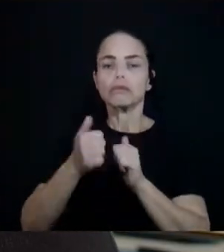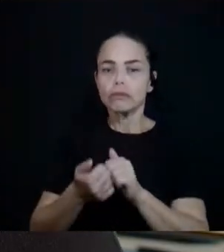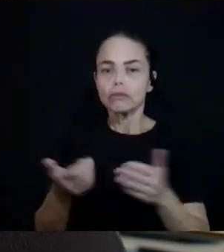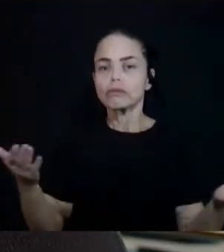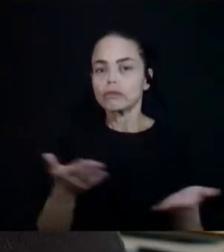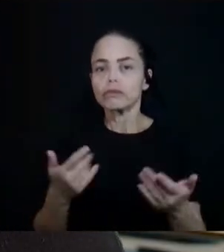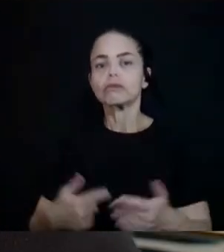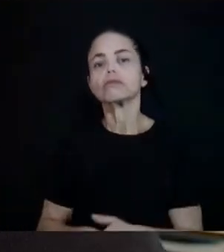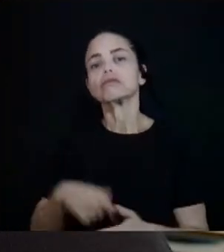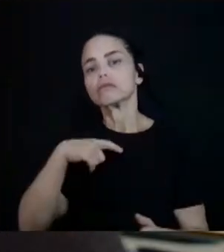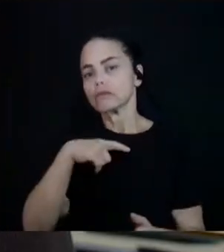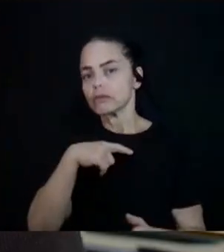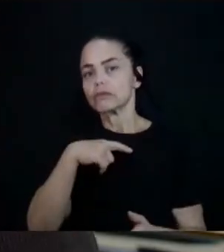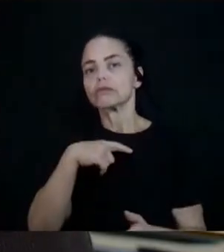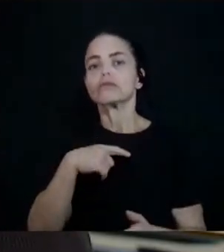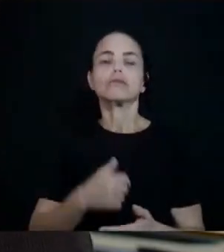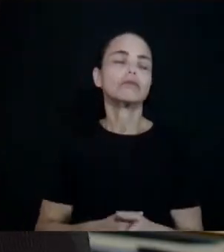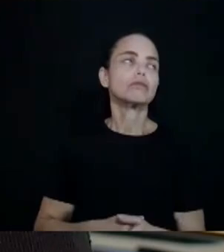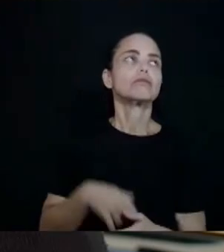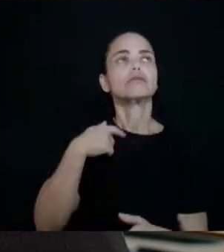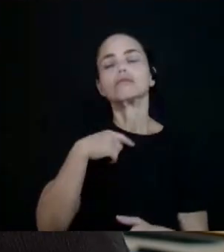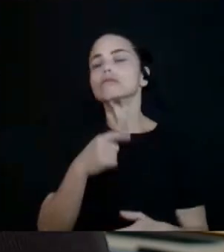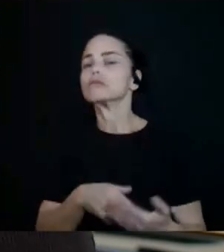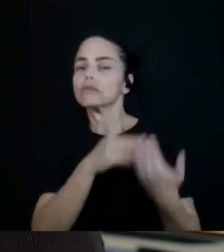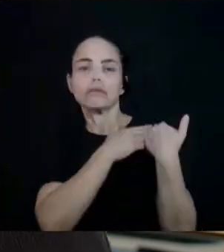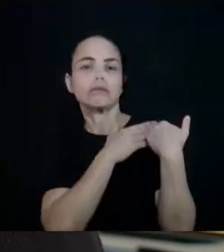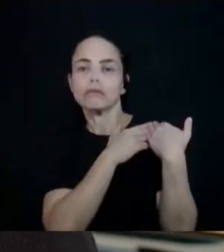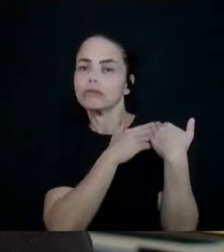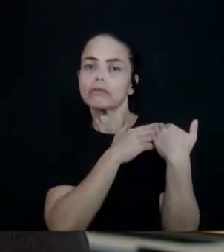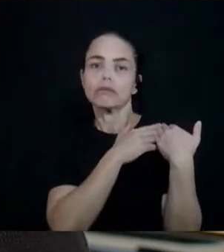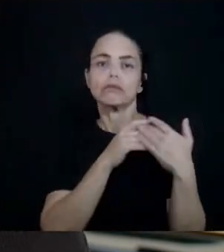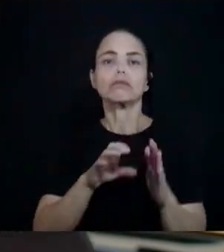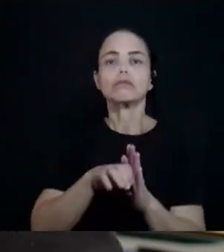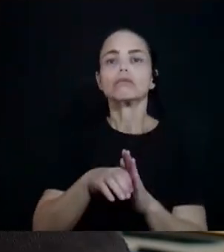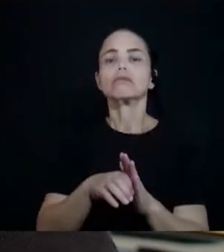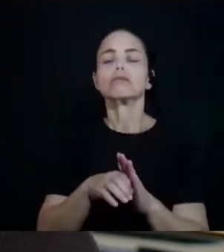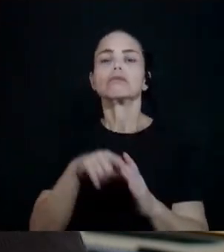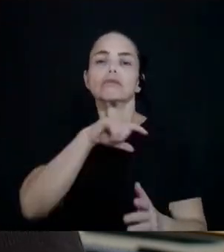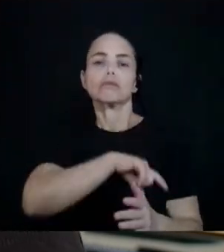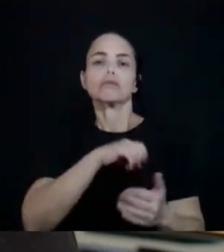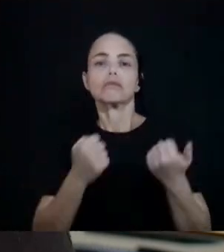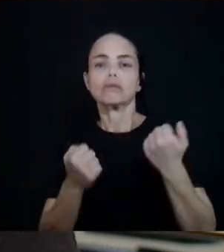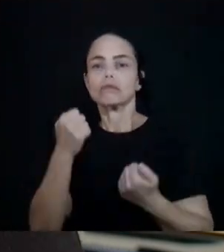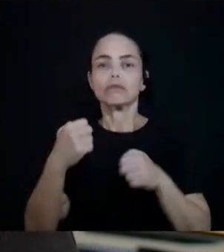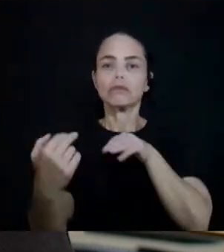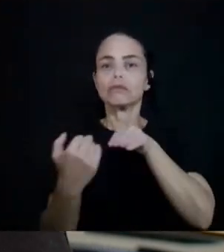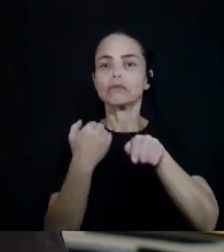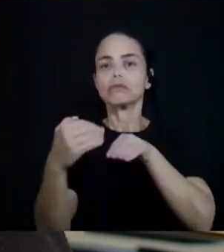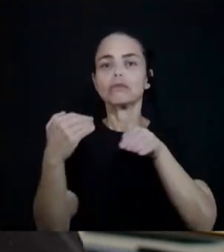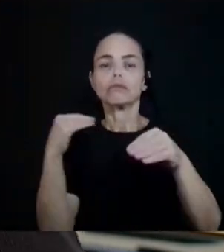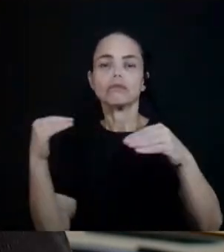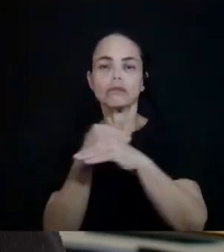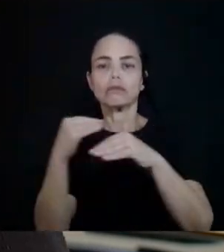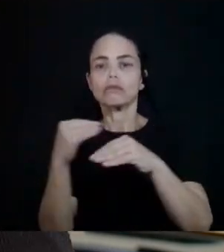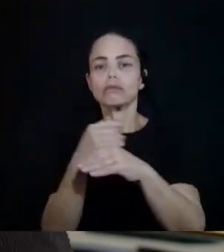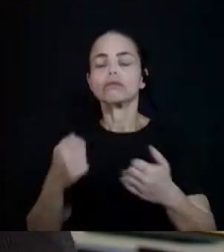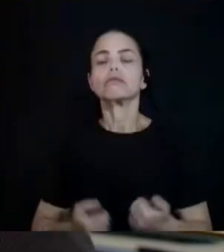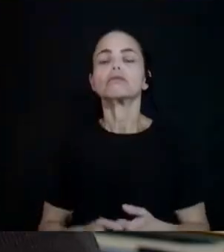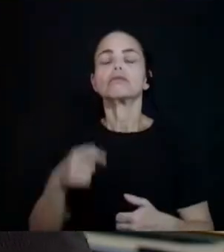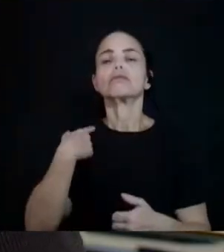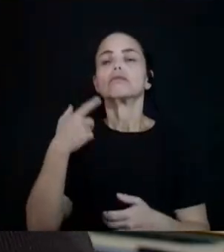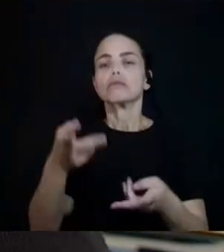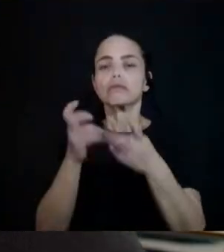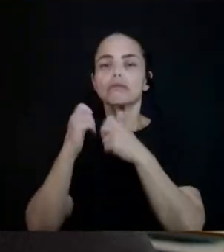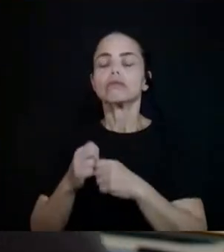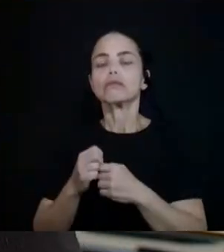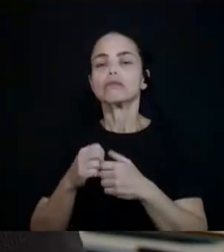questões de, assim, quem é o responsável pelo Código de Trânsito Brasileiro ou pela iluminação pública, e eles têm que começar a perceber quem são os atores, de